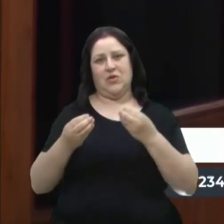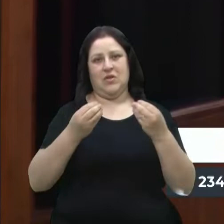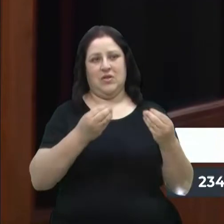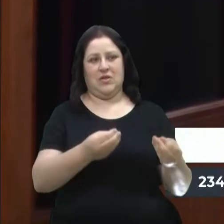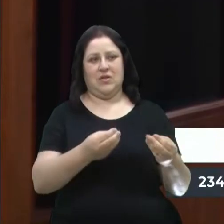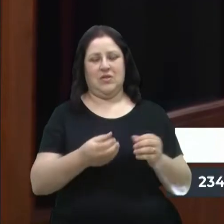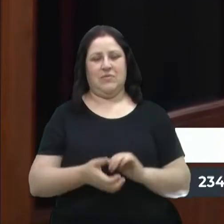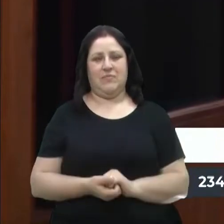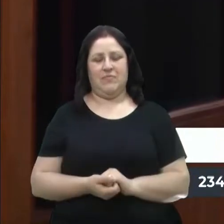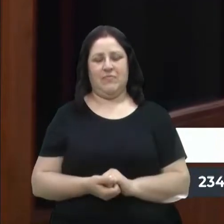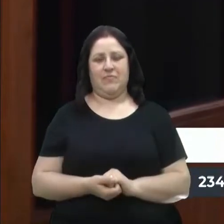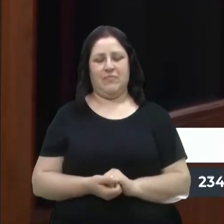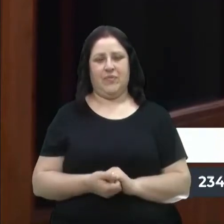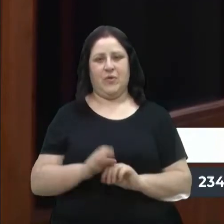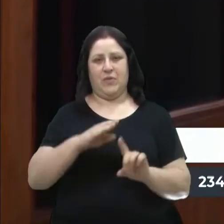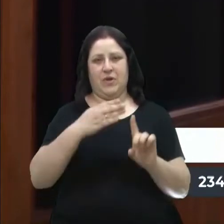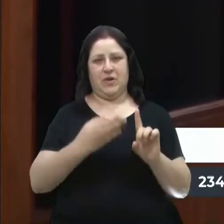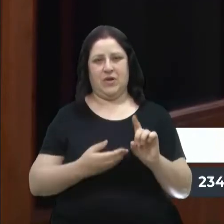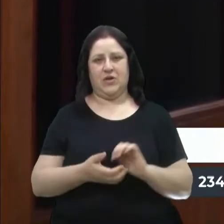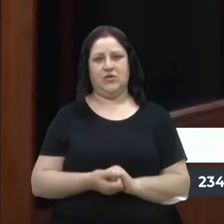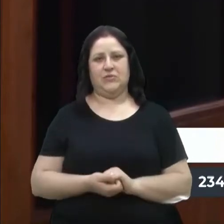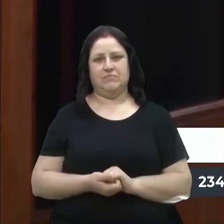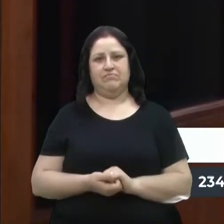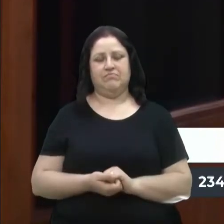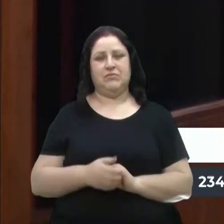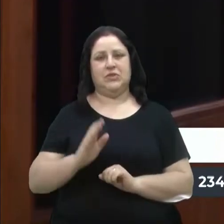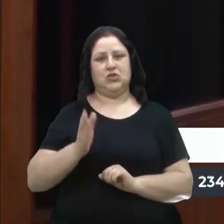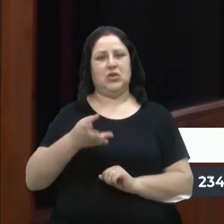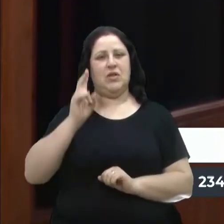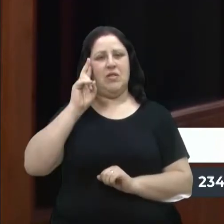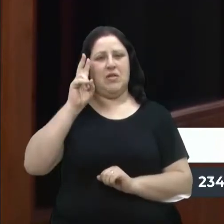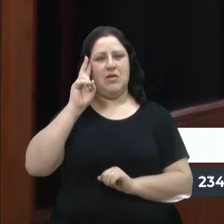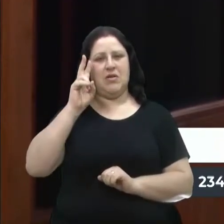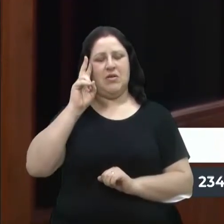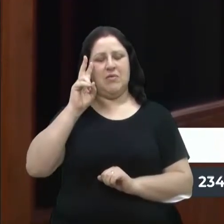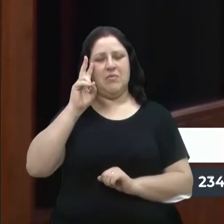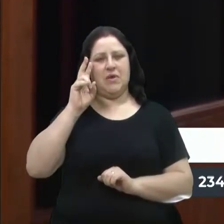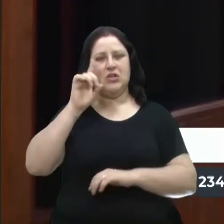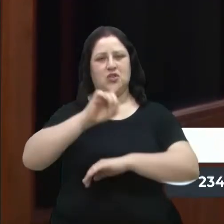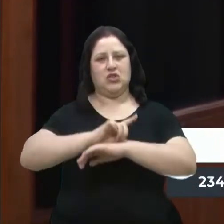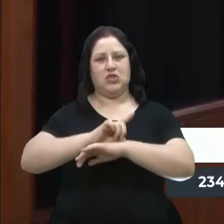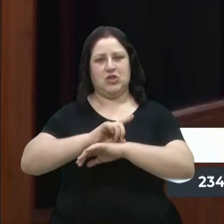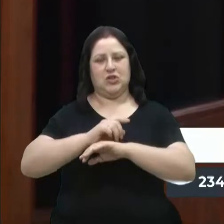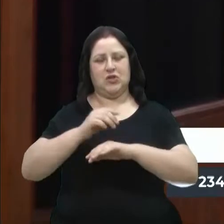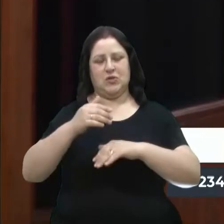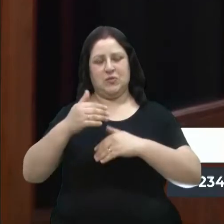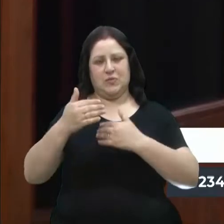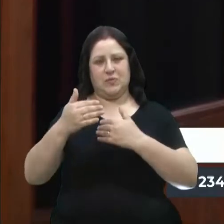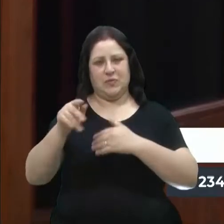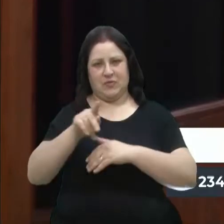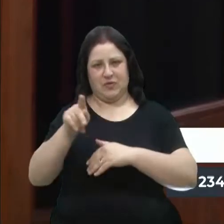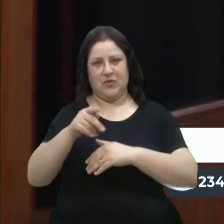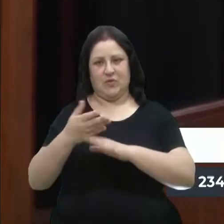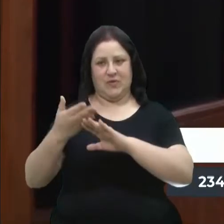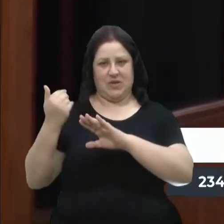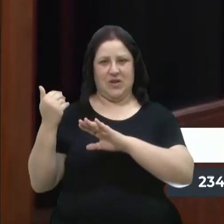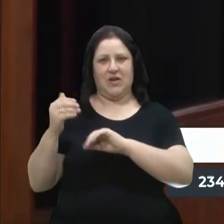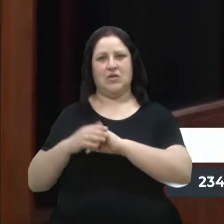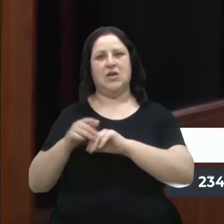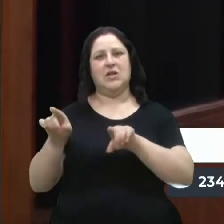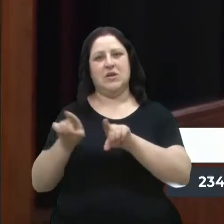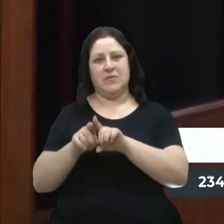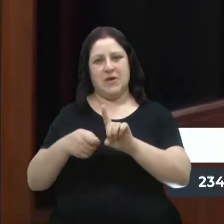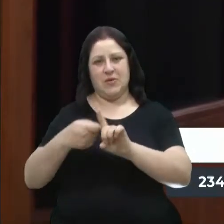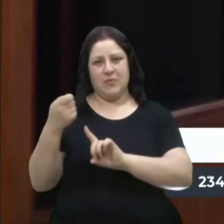lembrarmos o dia dos professores e no mês em que comemoramos o centenário de um dos maiores educadores